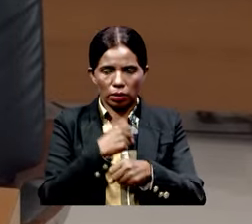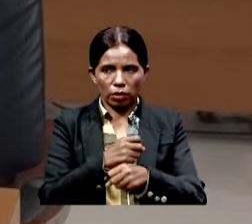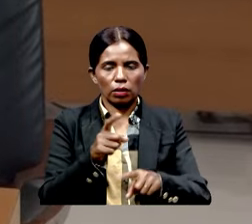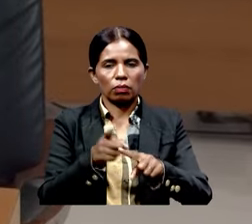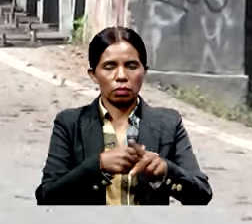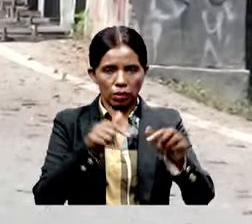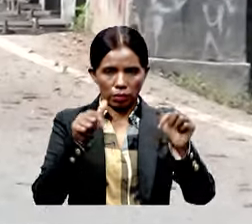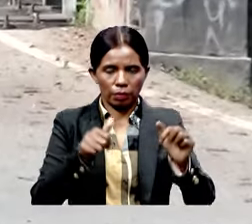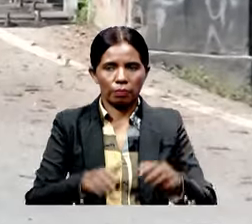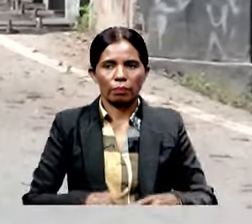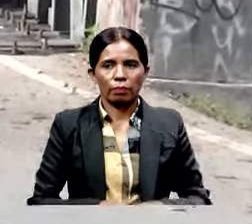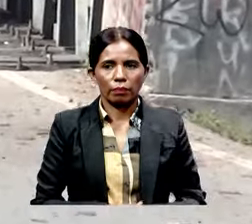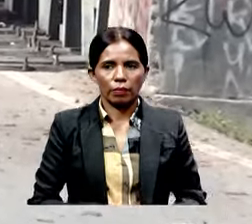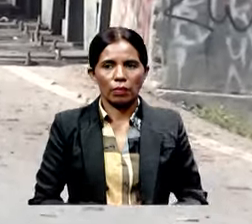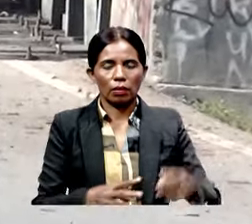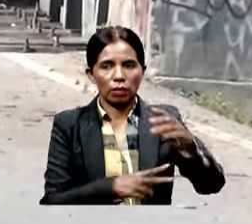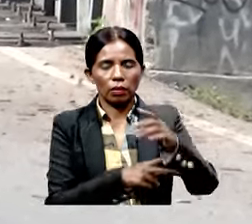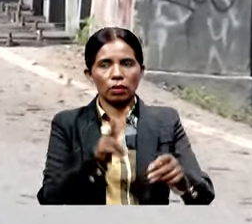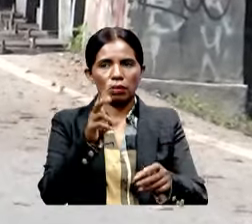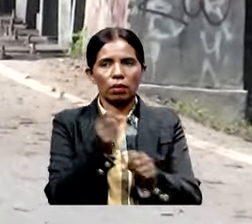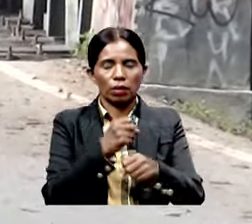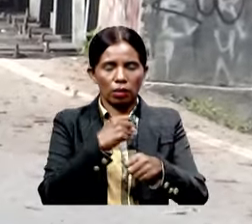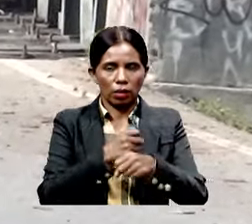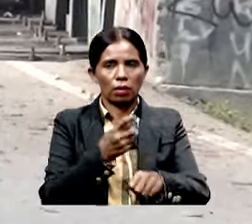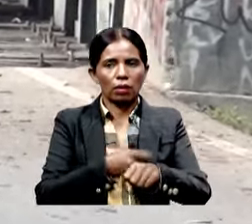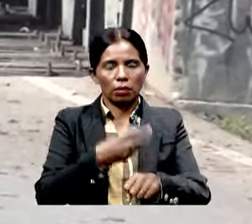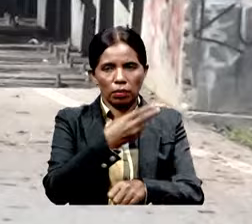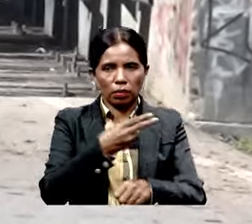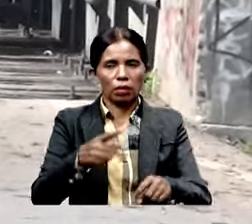lara no tu Ponte Rua ne konstrui iha tempo kupasang Indonesia nian